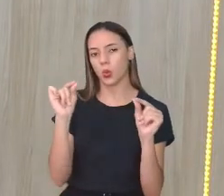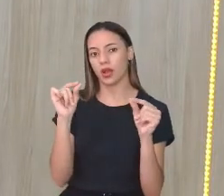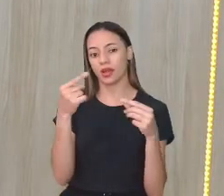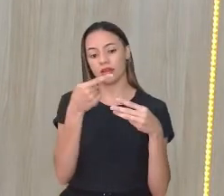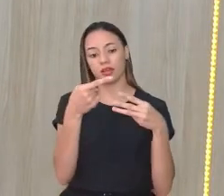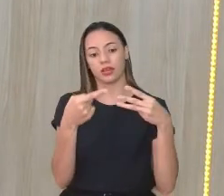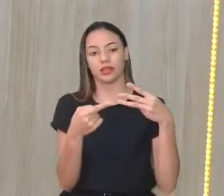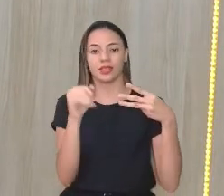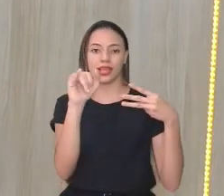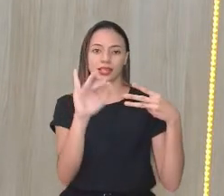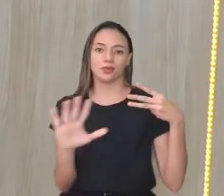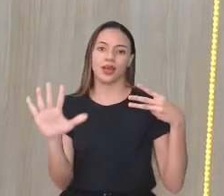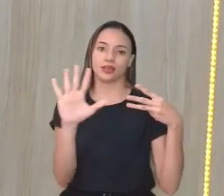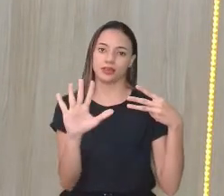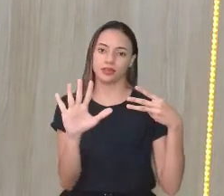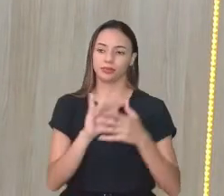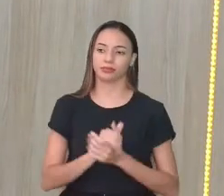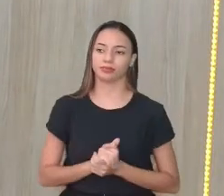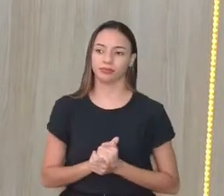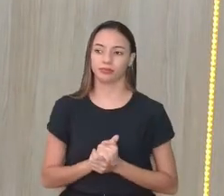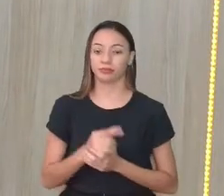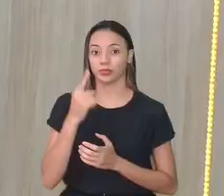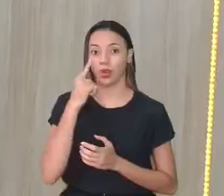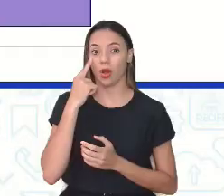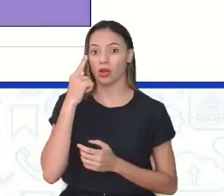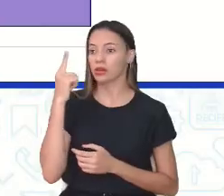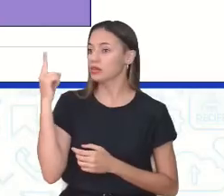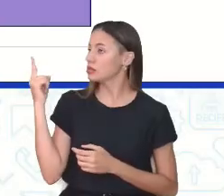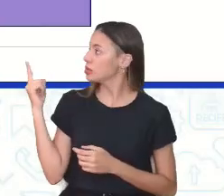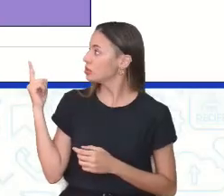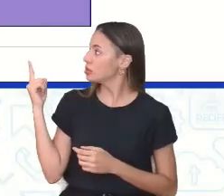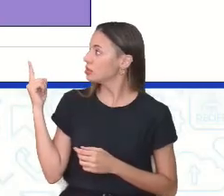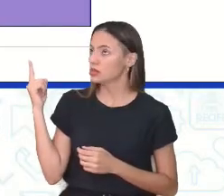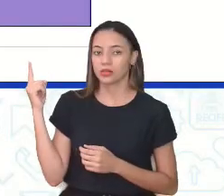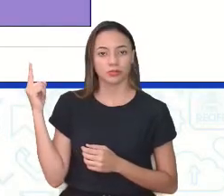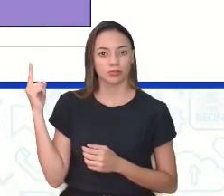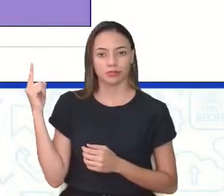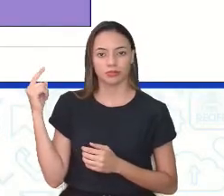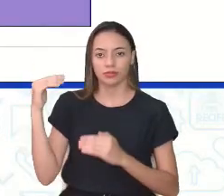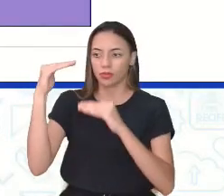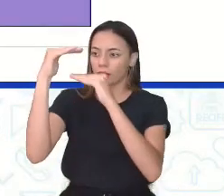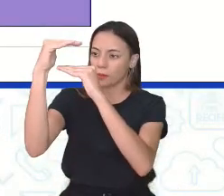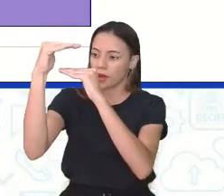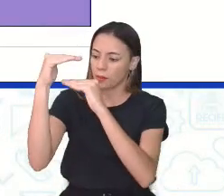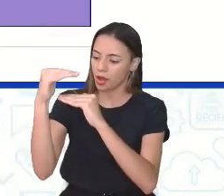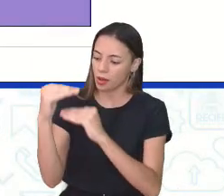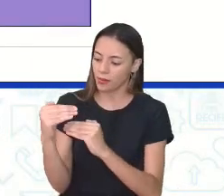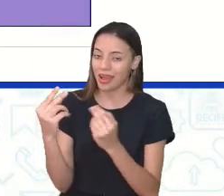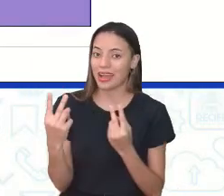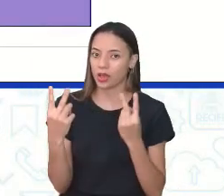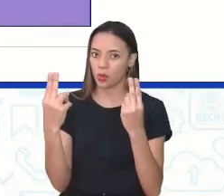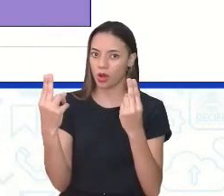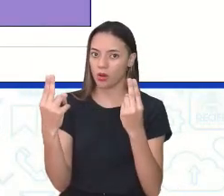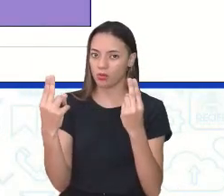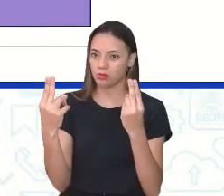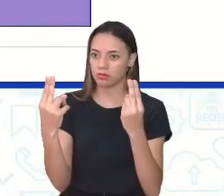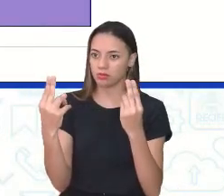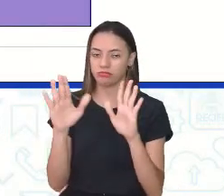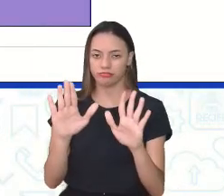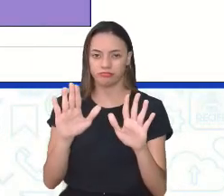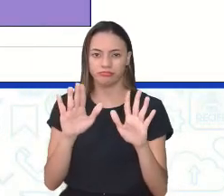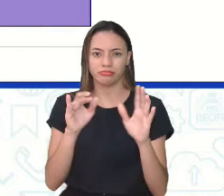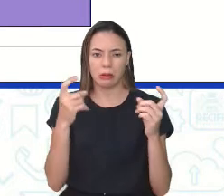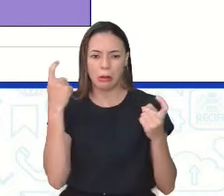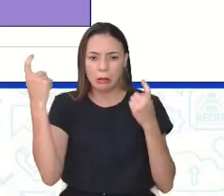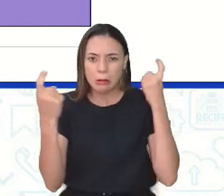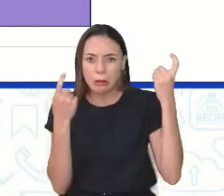três figuras aí. Essa figura aqui, olha, observa que ela foi dividida em partes iguais. Nenhuma dessas figuras a gente vai se preocupar